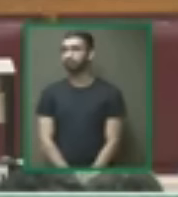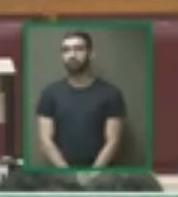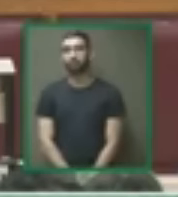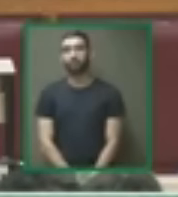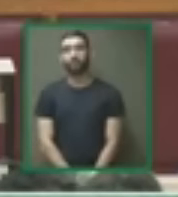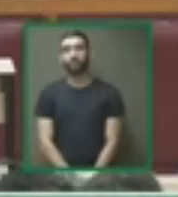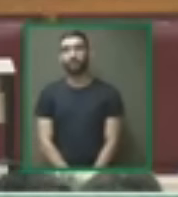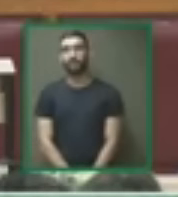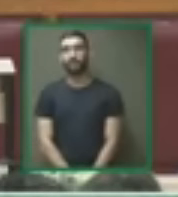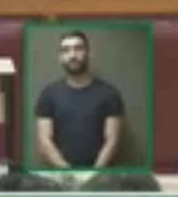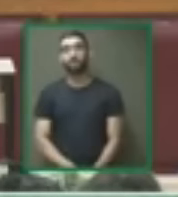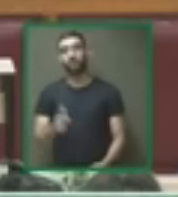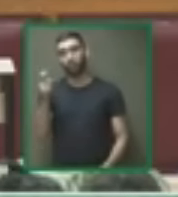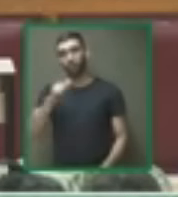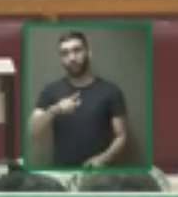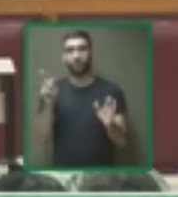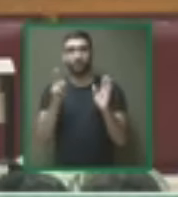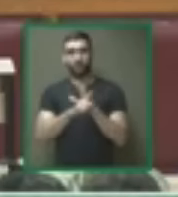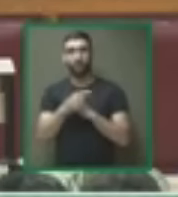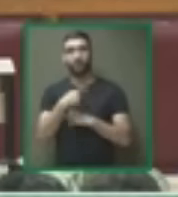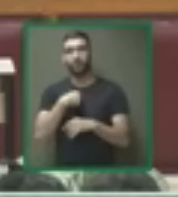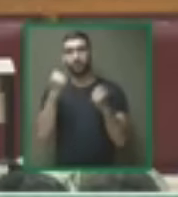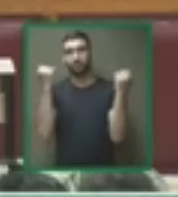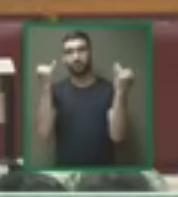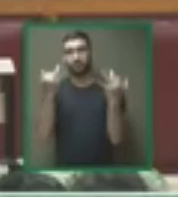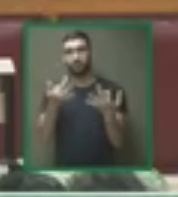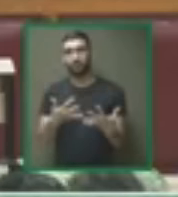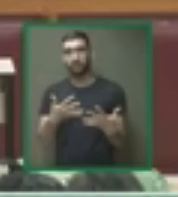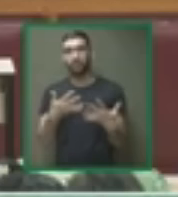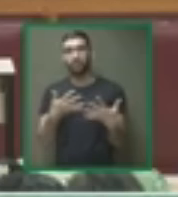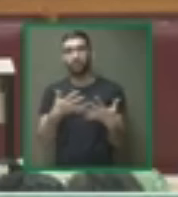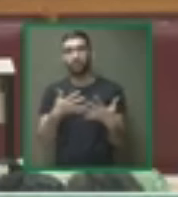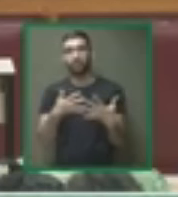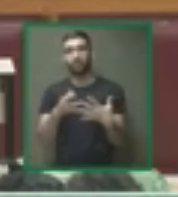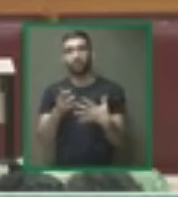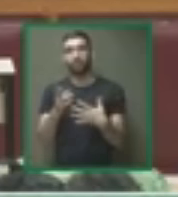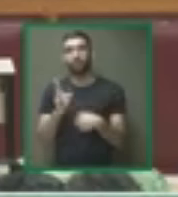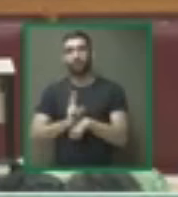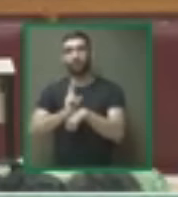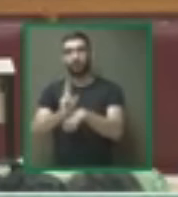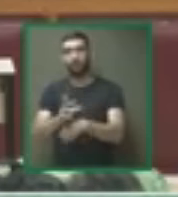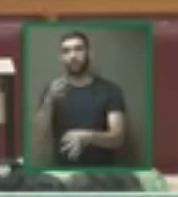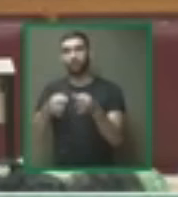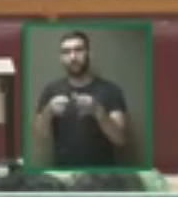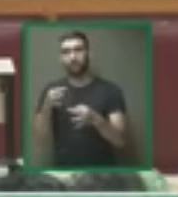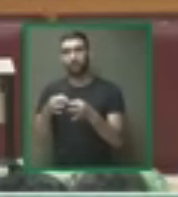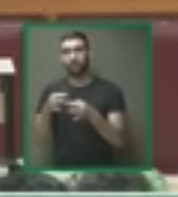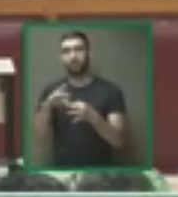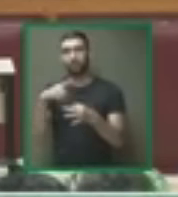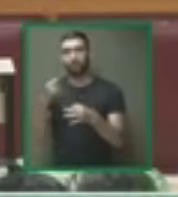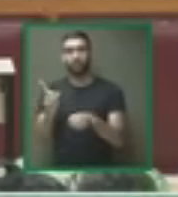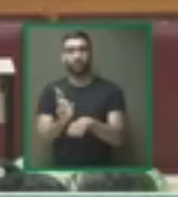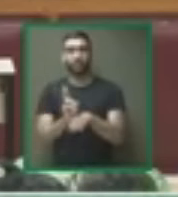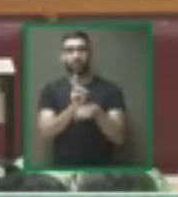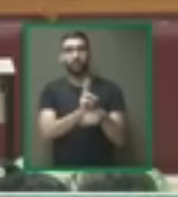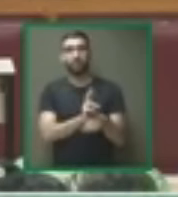uma pergunta aqui que eu não vou fazer, depois eu explico para o oficial de justiça, e o oficial de justiça explica para o senhor